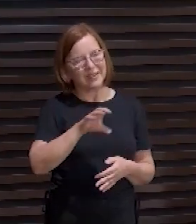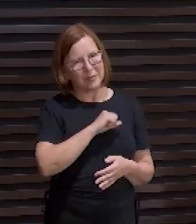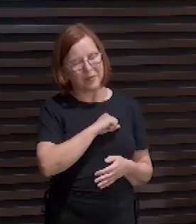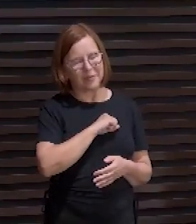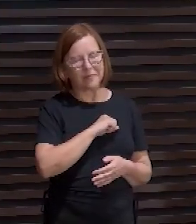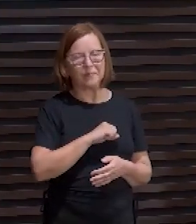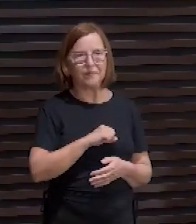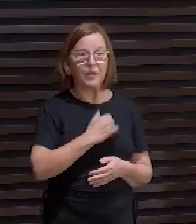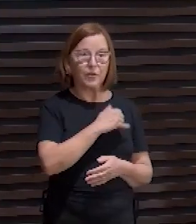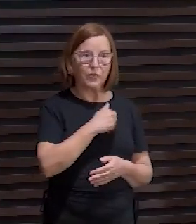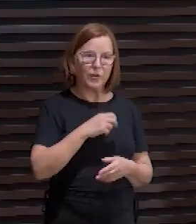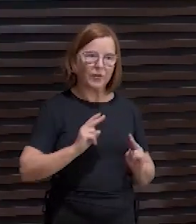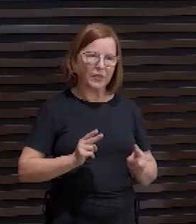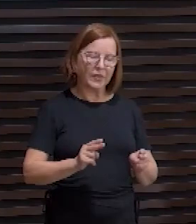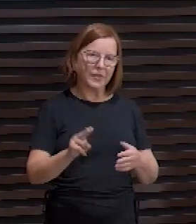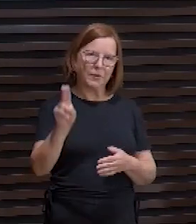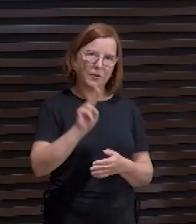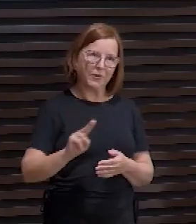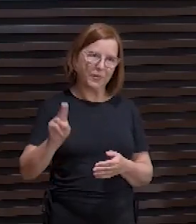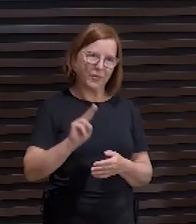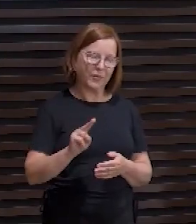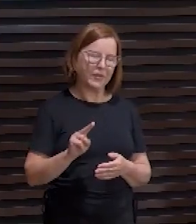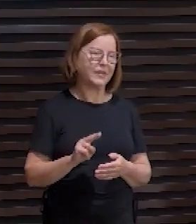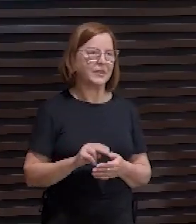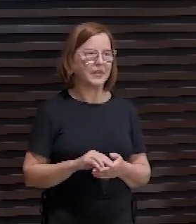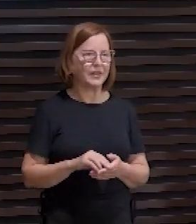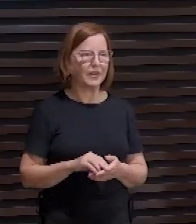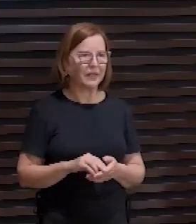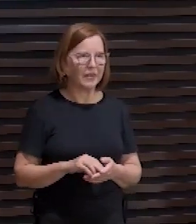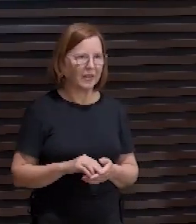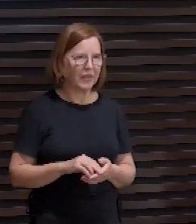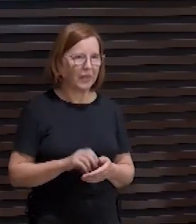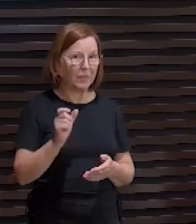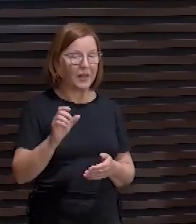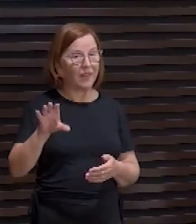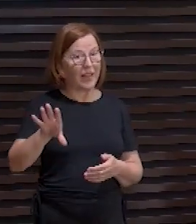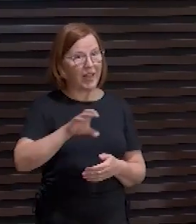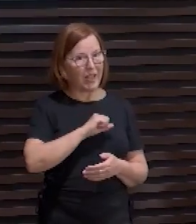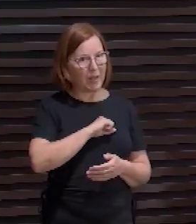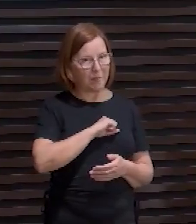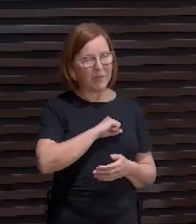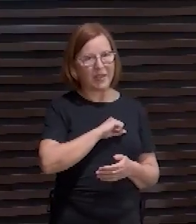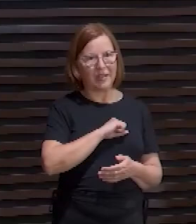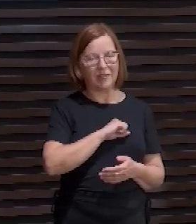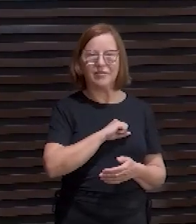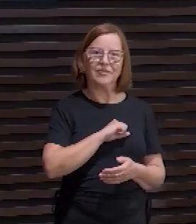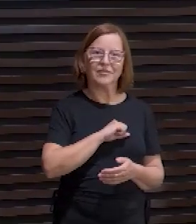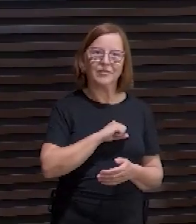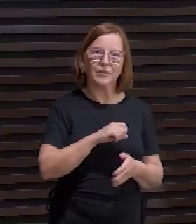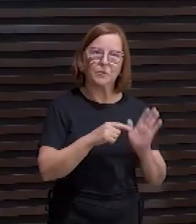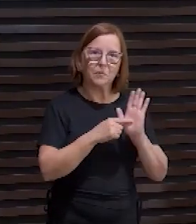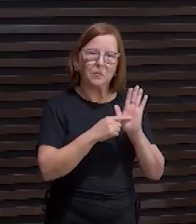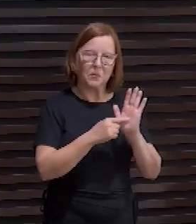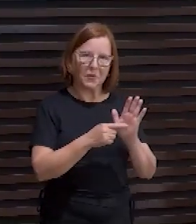João vai usar os vocativos para indicar para nós que estamos lendo o início de uma nova sessão. E depois você pode fazer